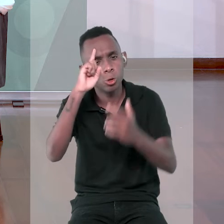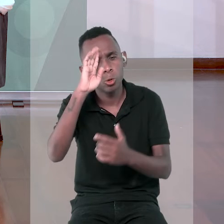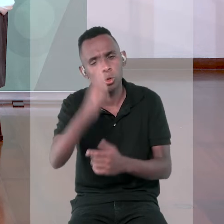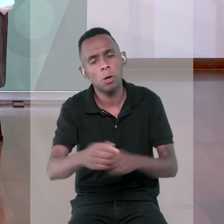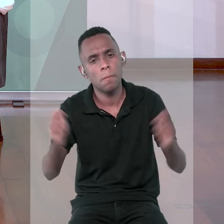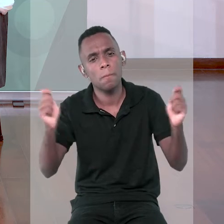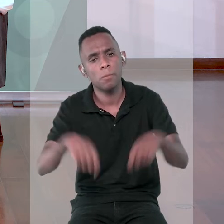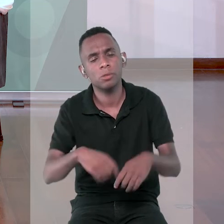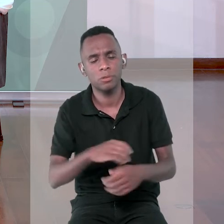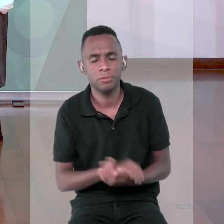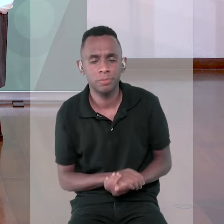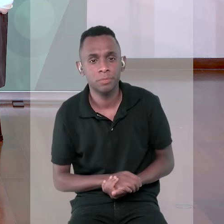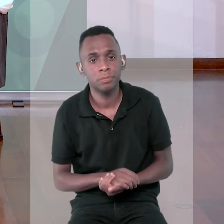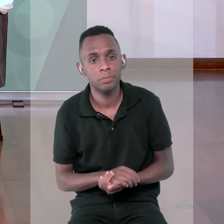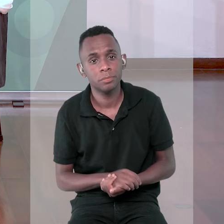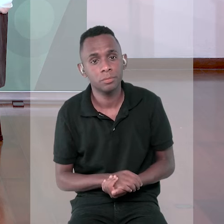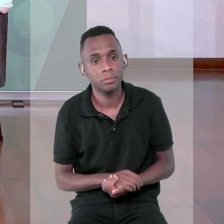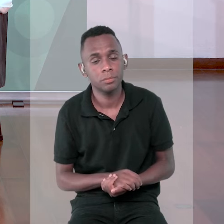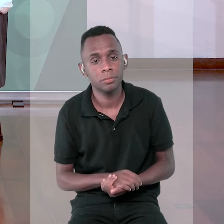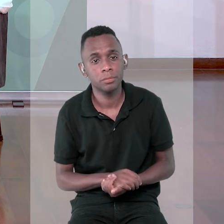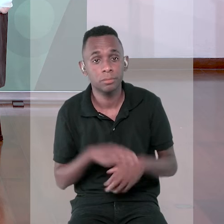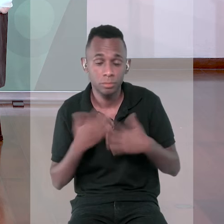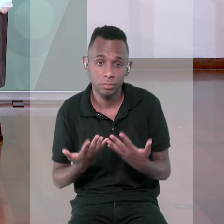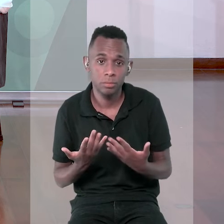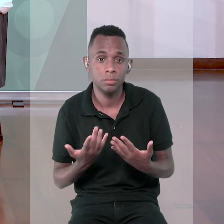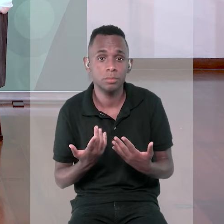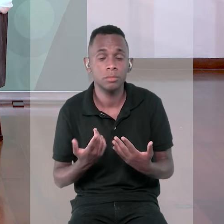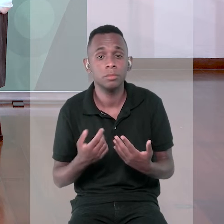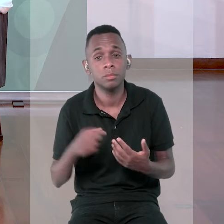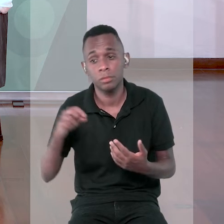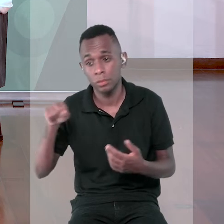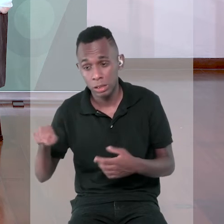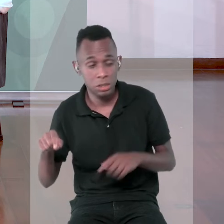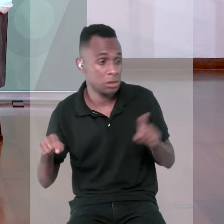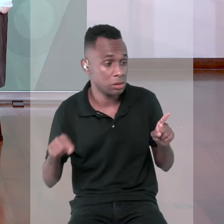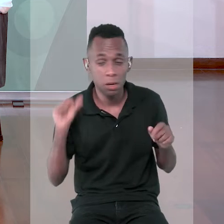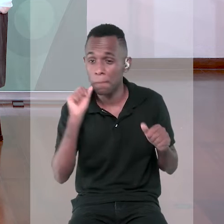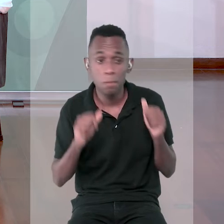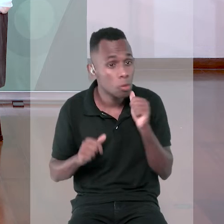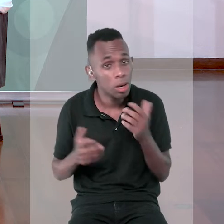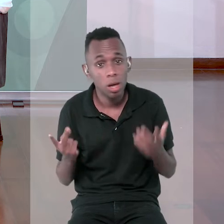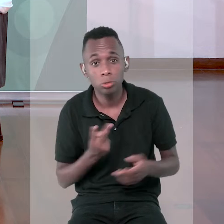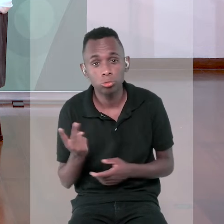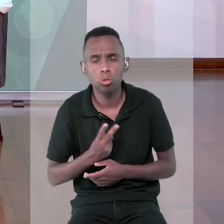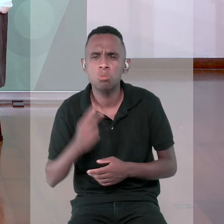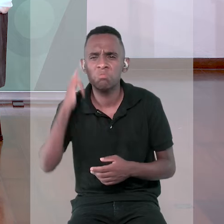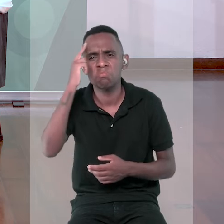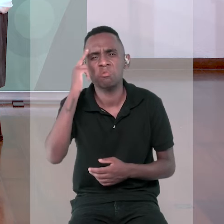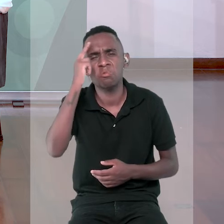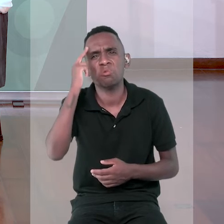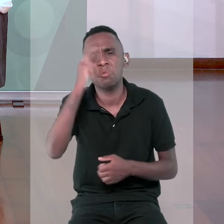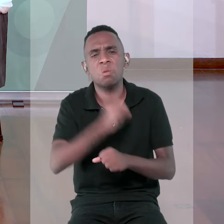dia, ou de cada dia, né? E que é isso, a gente vê a Quitéria e a Joana d'Arc foram duas mulheres que sonharam